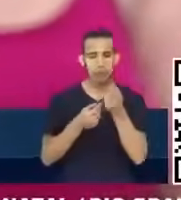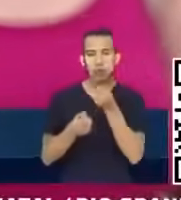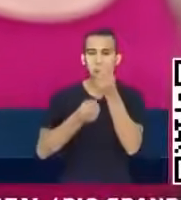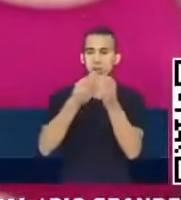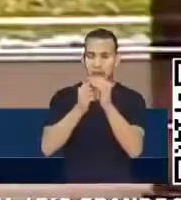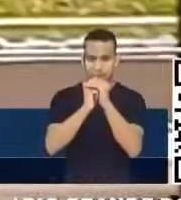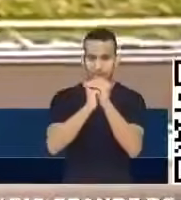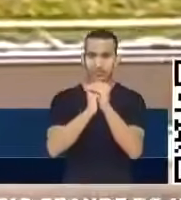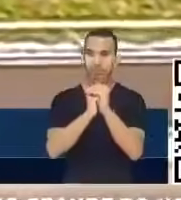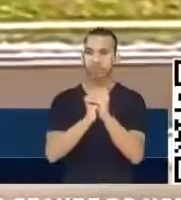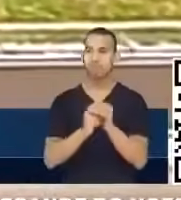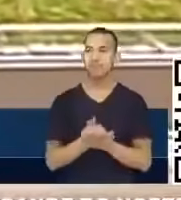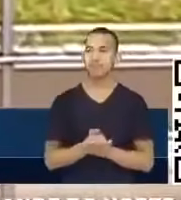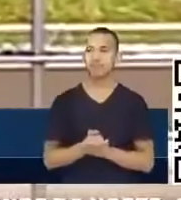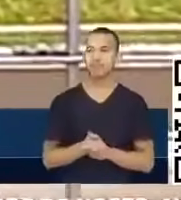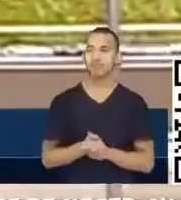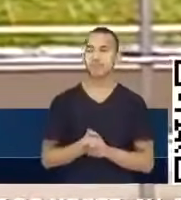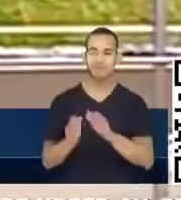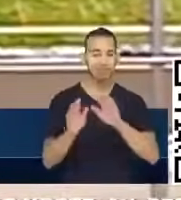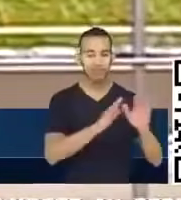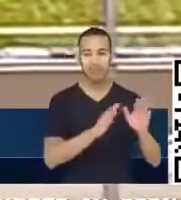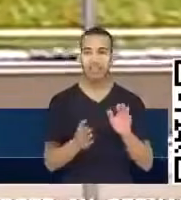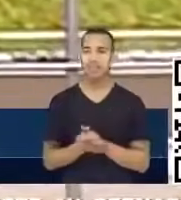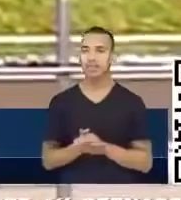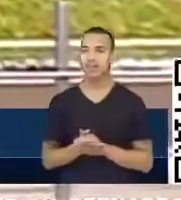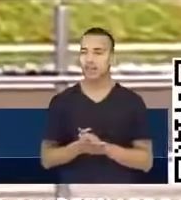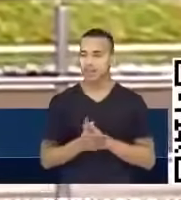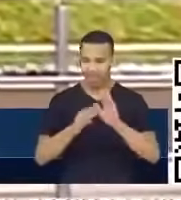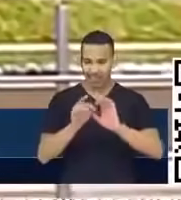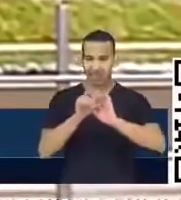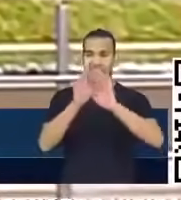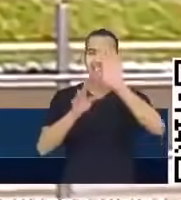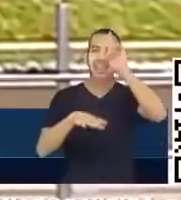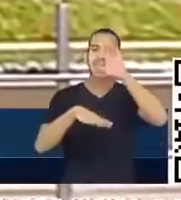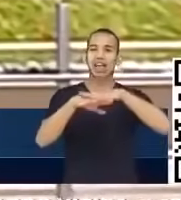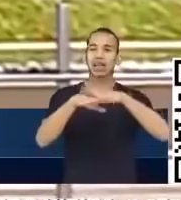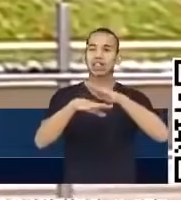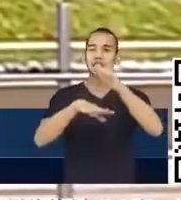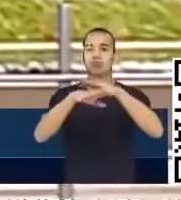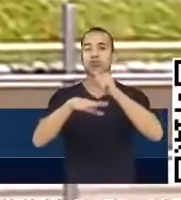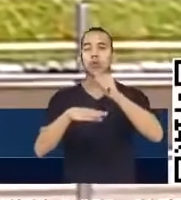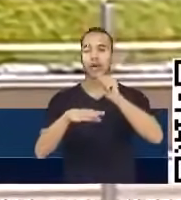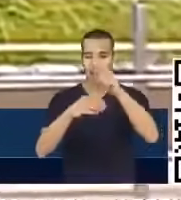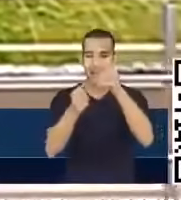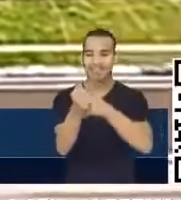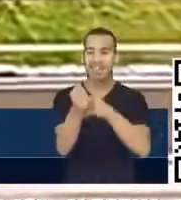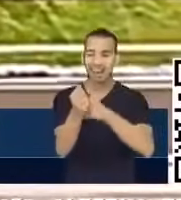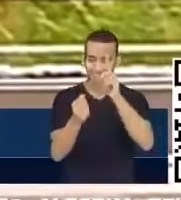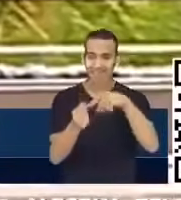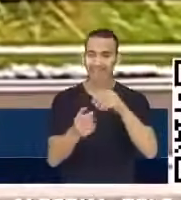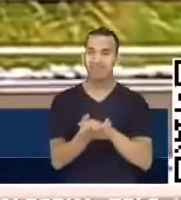ó e deixa deus te chamar filho segredo é esse